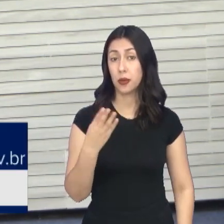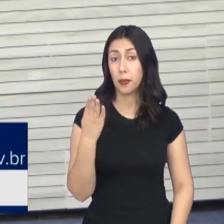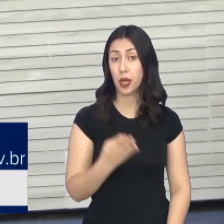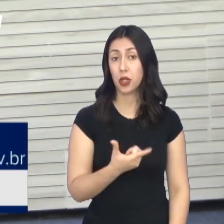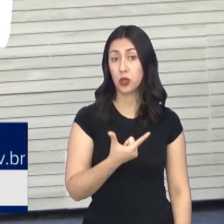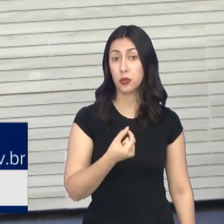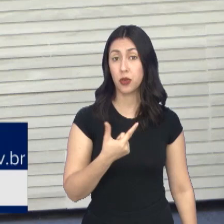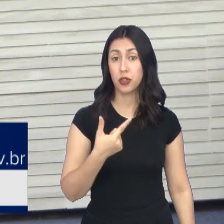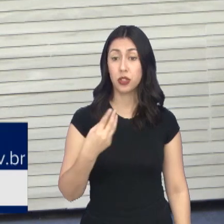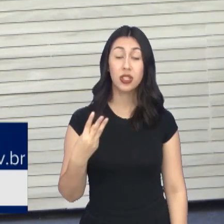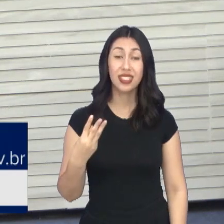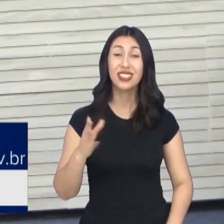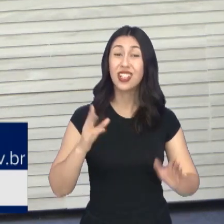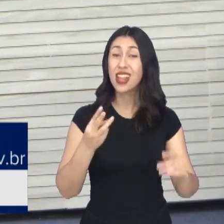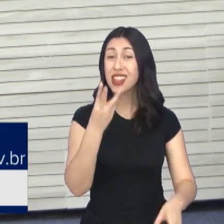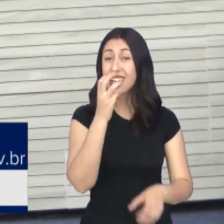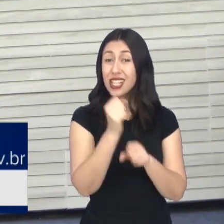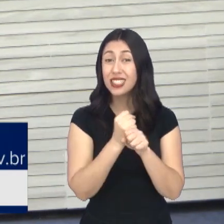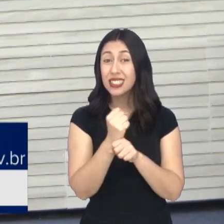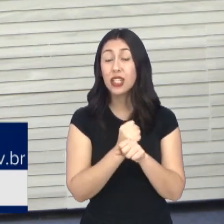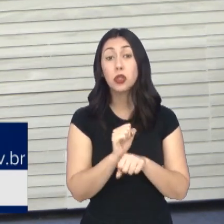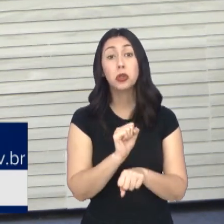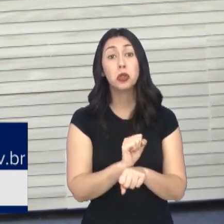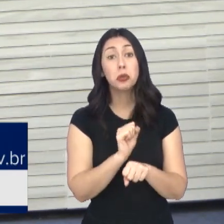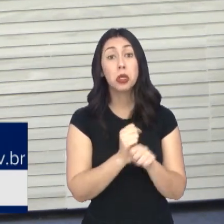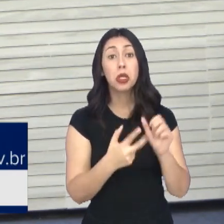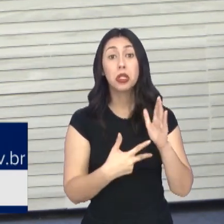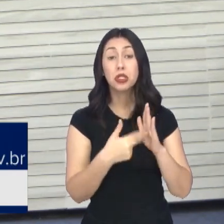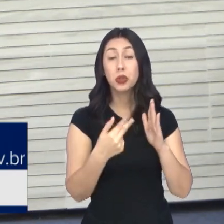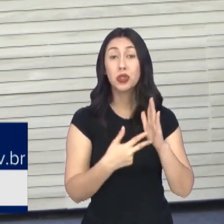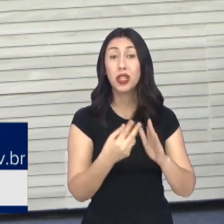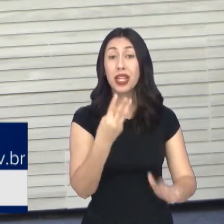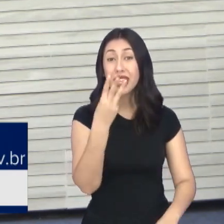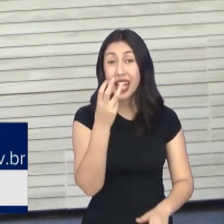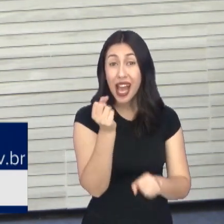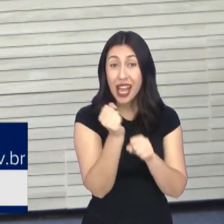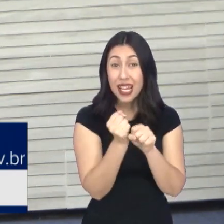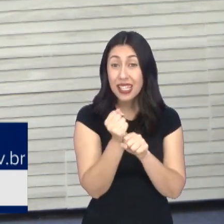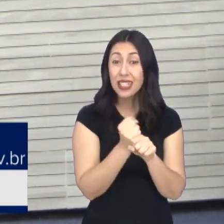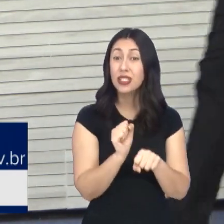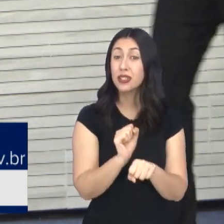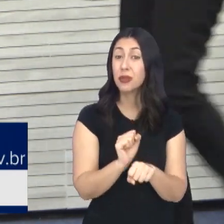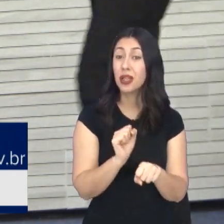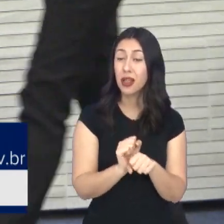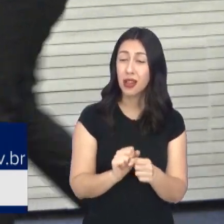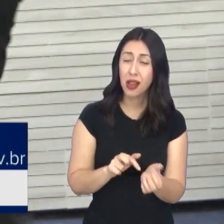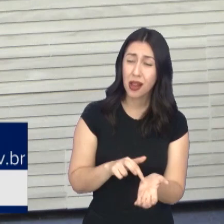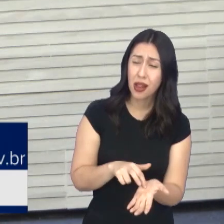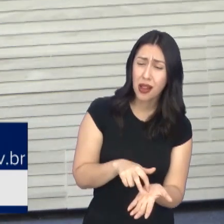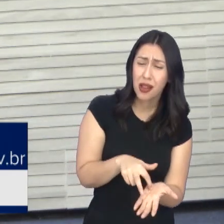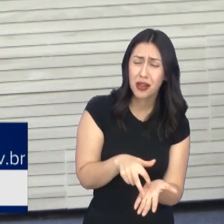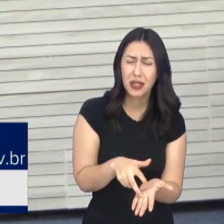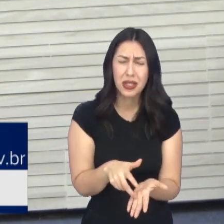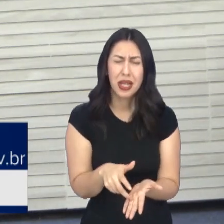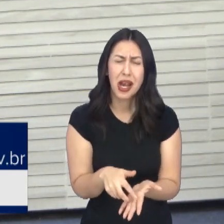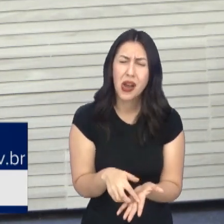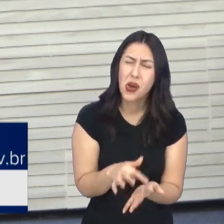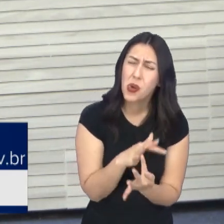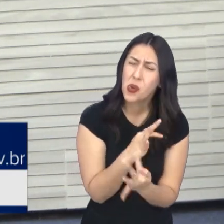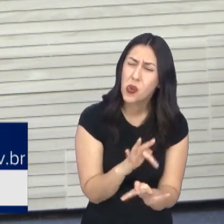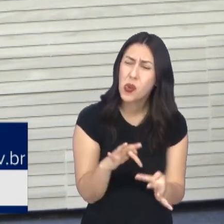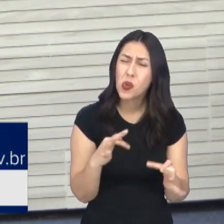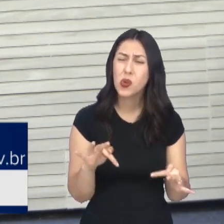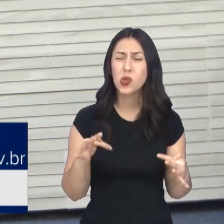2143/2023. 3 anos uma cirurgia de hérnia. 3 anos uma cirurgia de hérnia, o cara se arrastando de dor, entendeu?